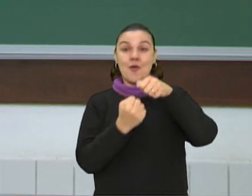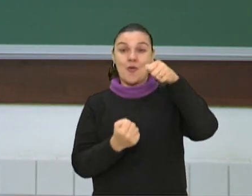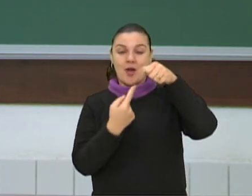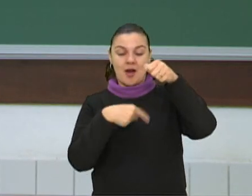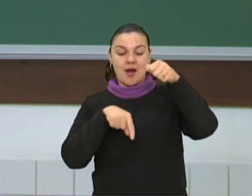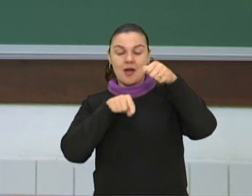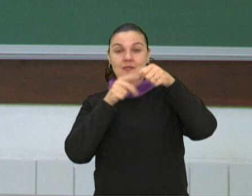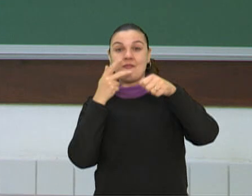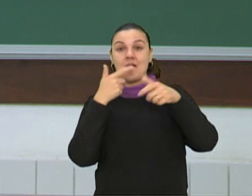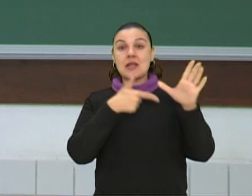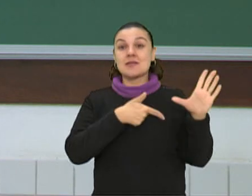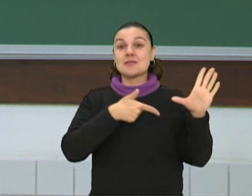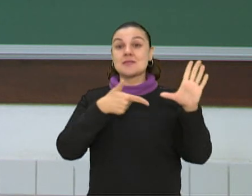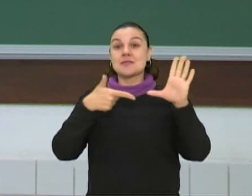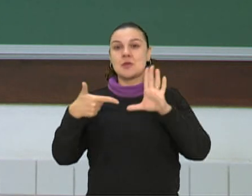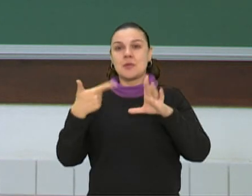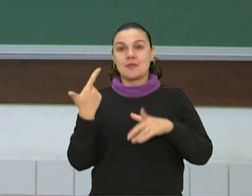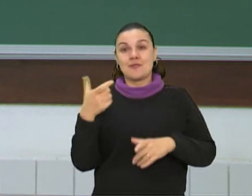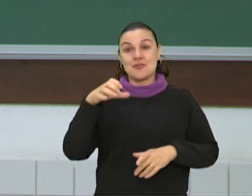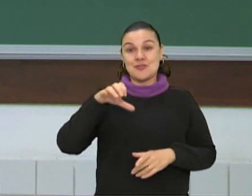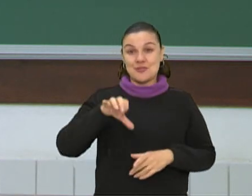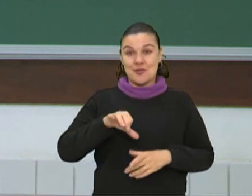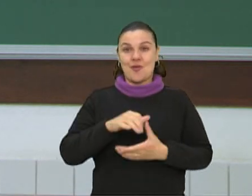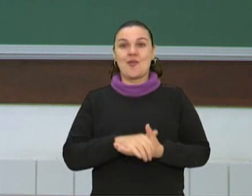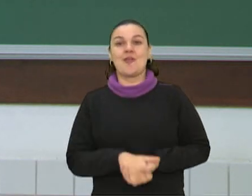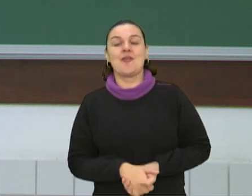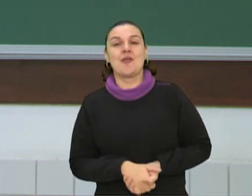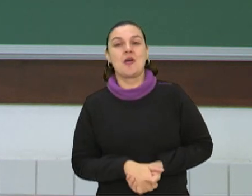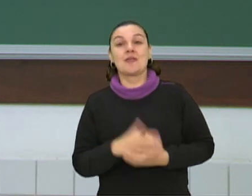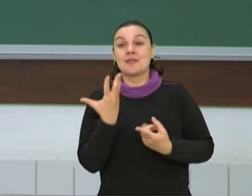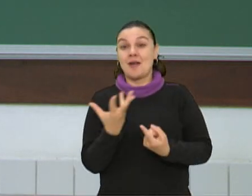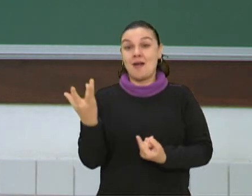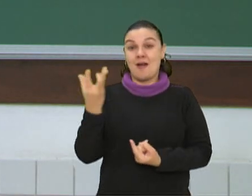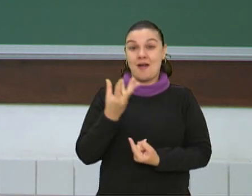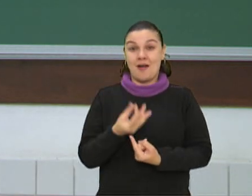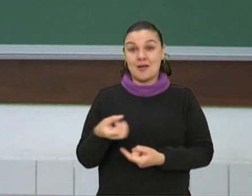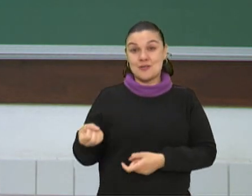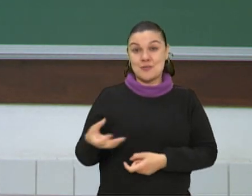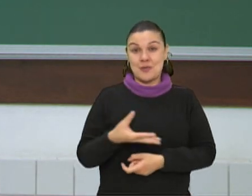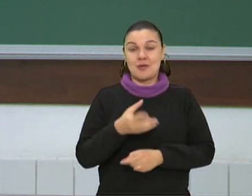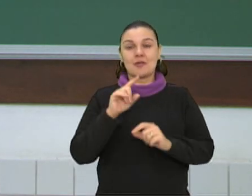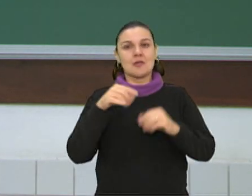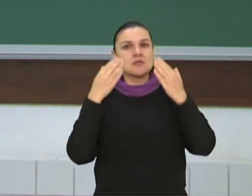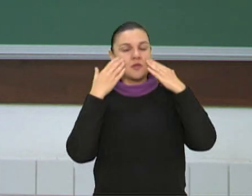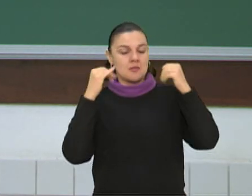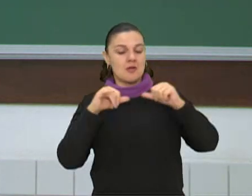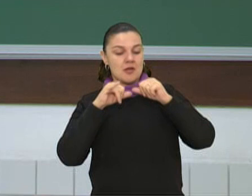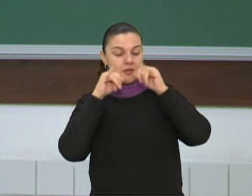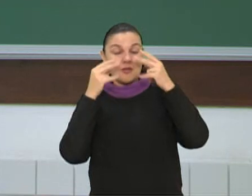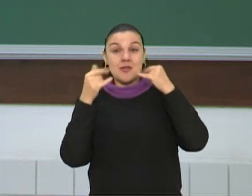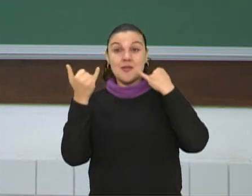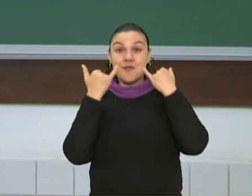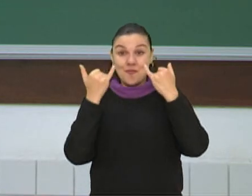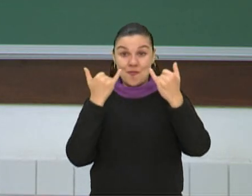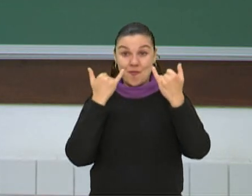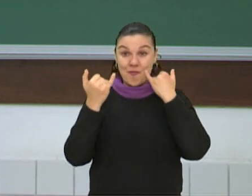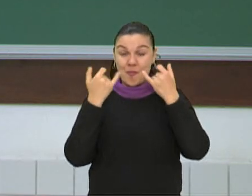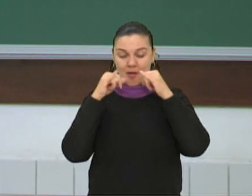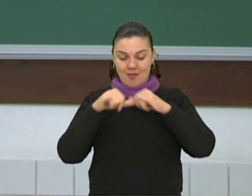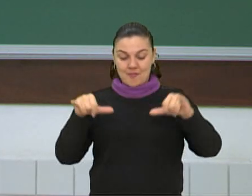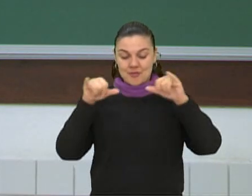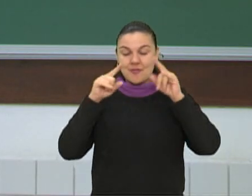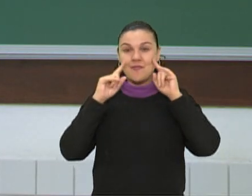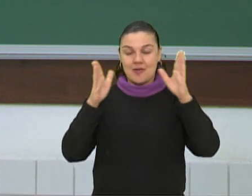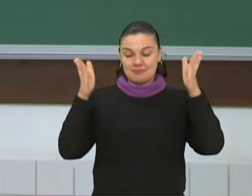que fala da Semana da Arte Moderna. Qual é a função dele? É informar que haverá essa função, esse período